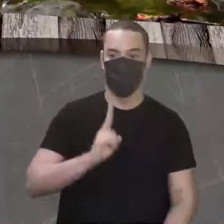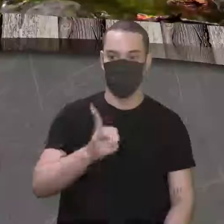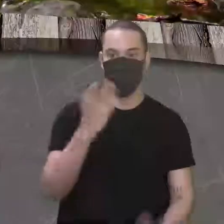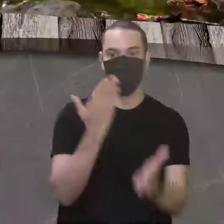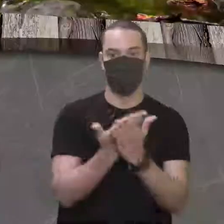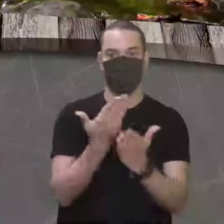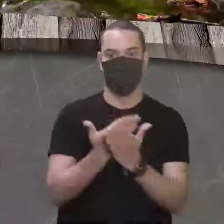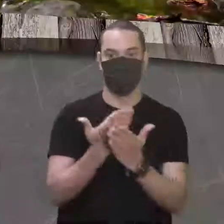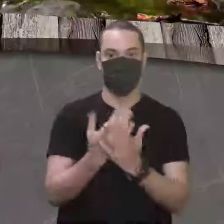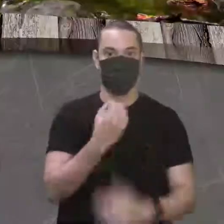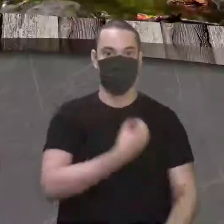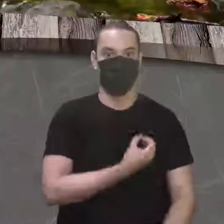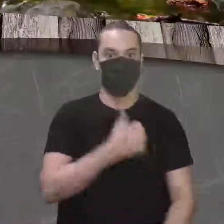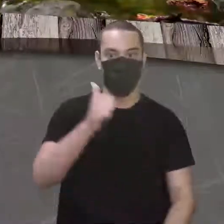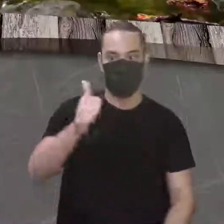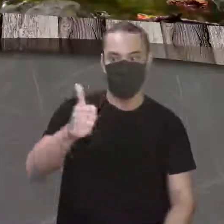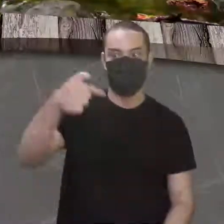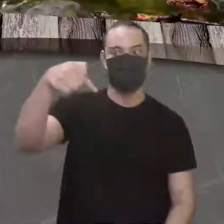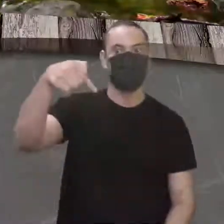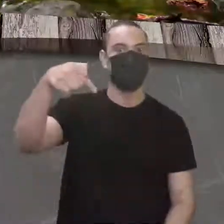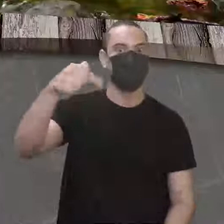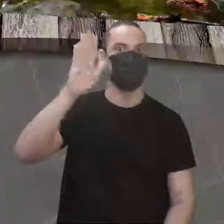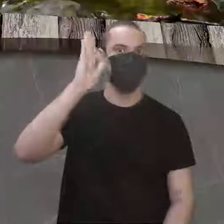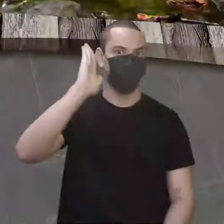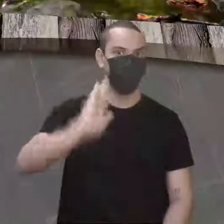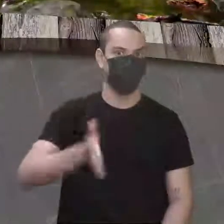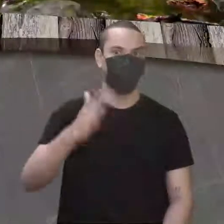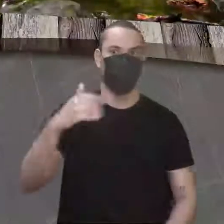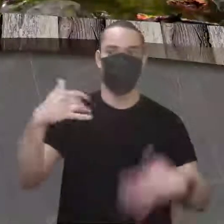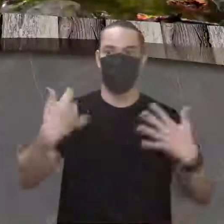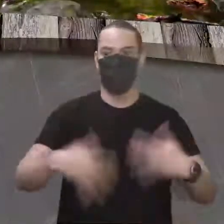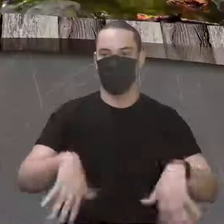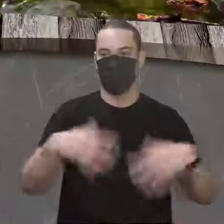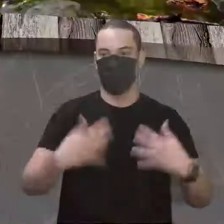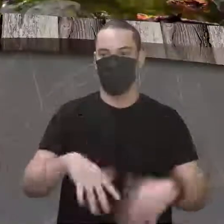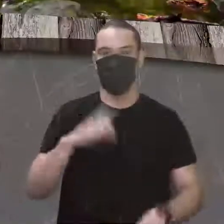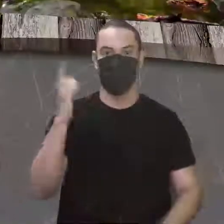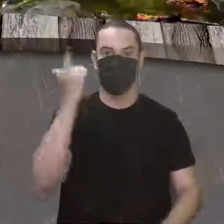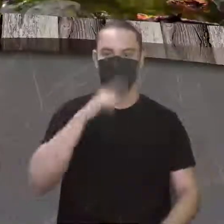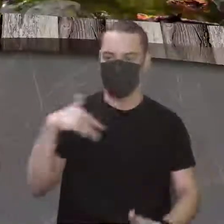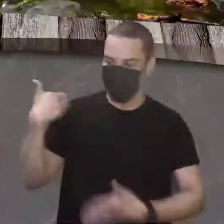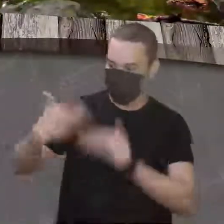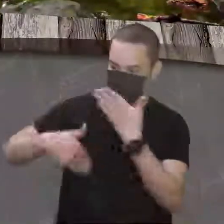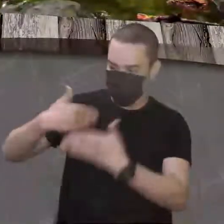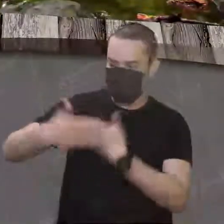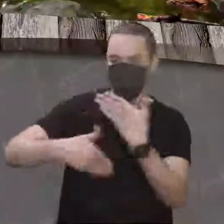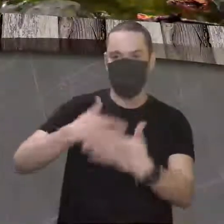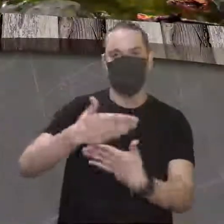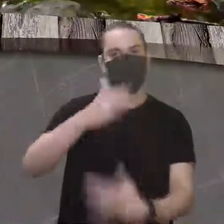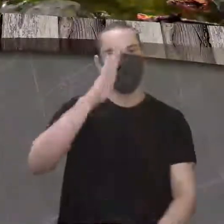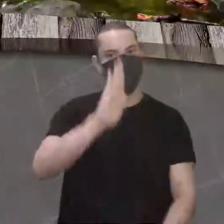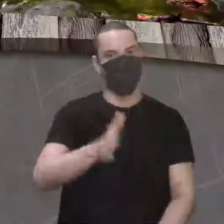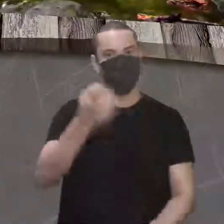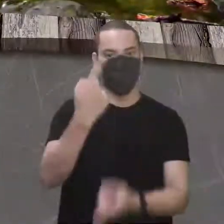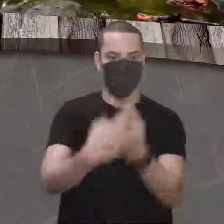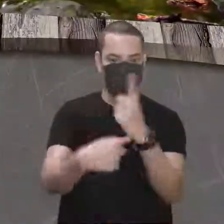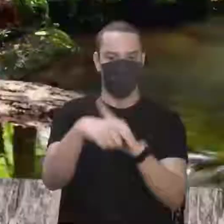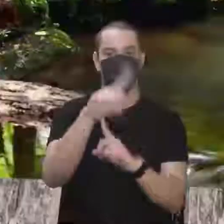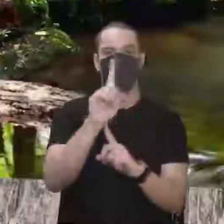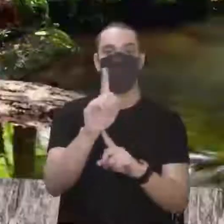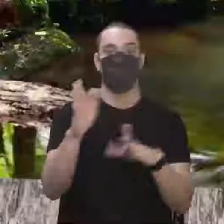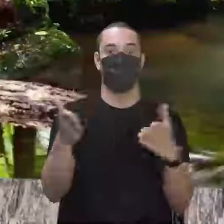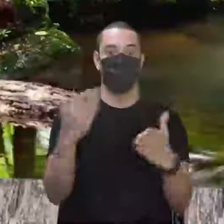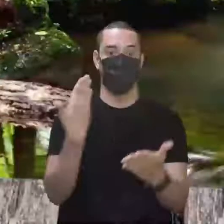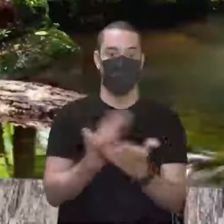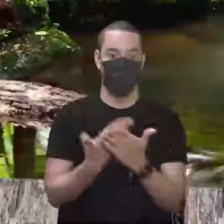aula 17. 17, galera. Já demos uma trilhada muito grande aqui, não foi? E aí, a